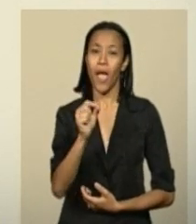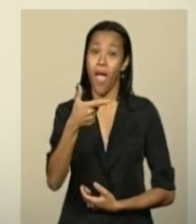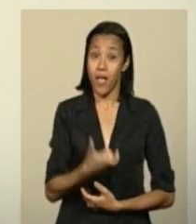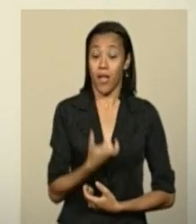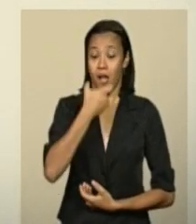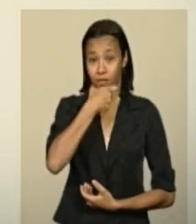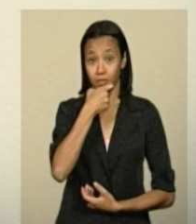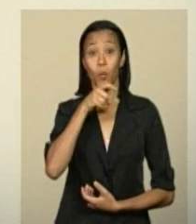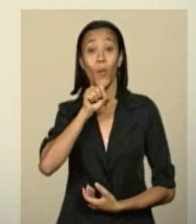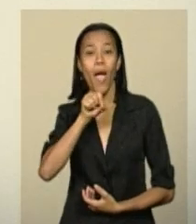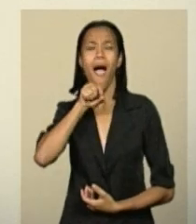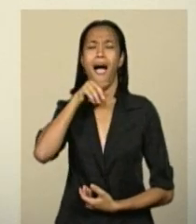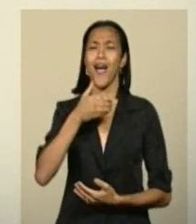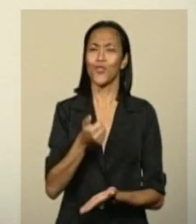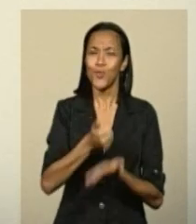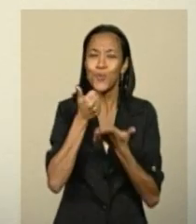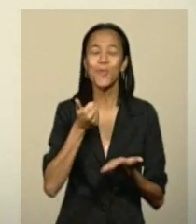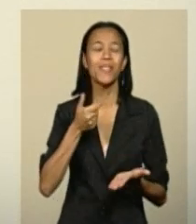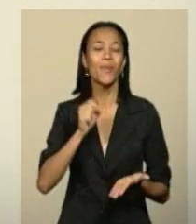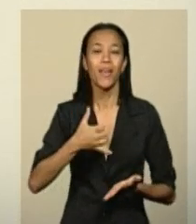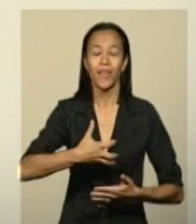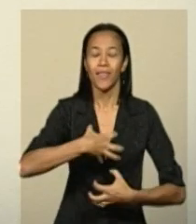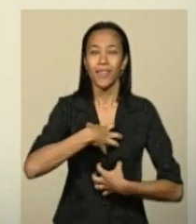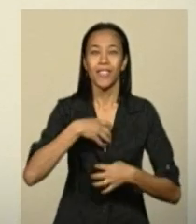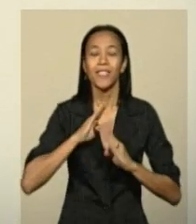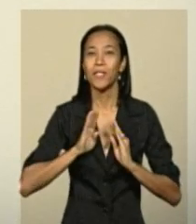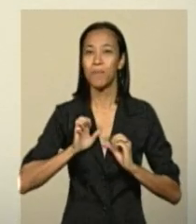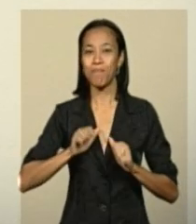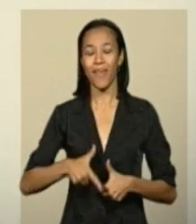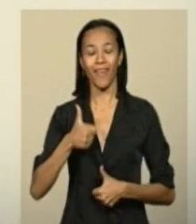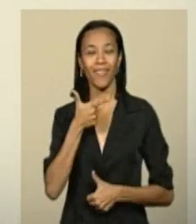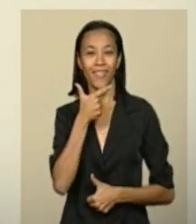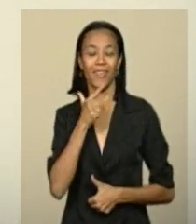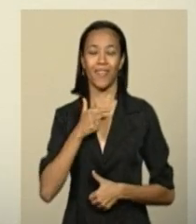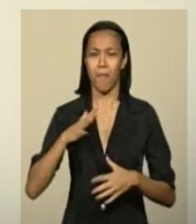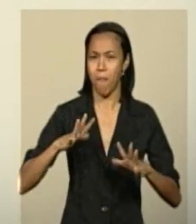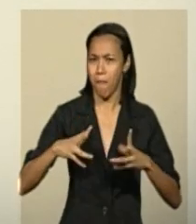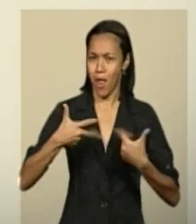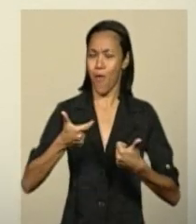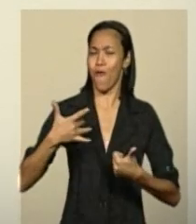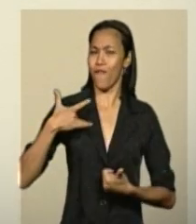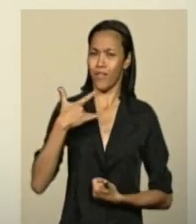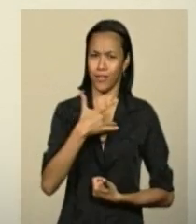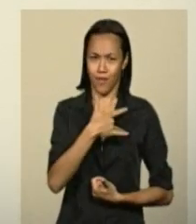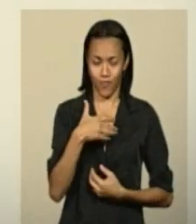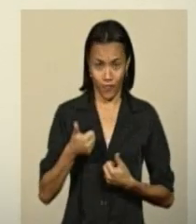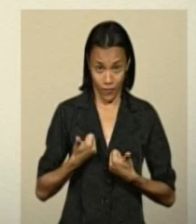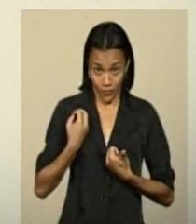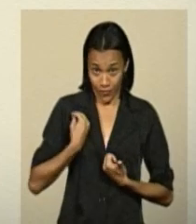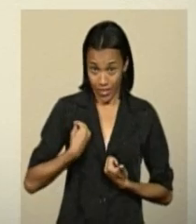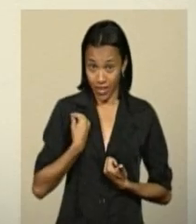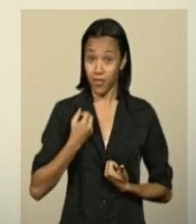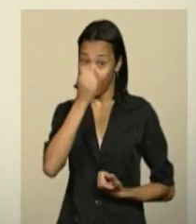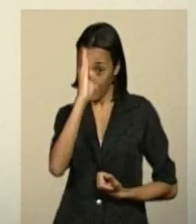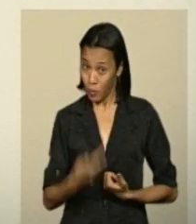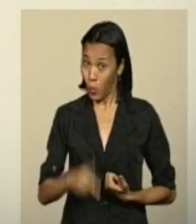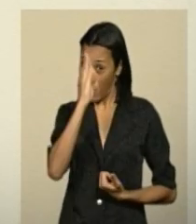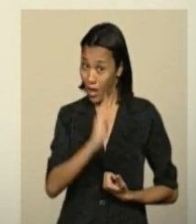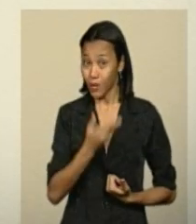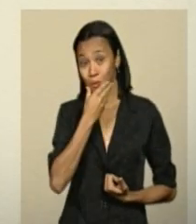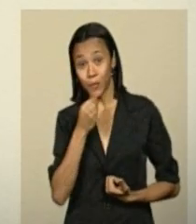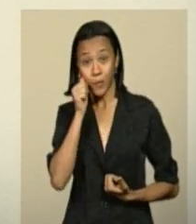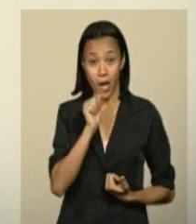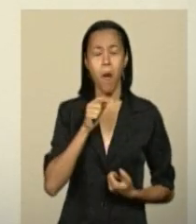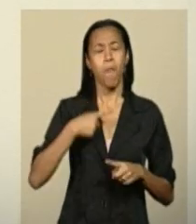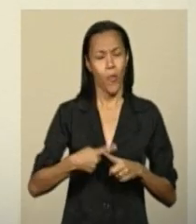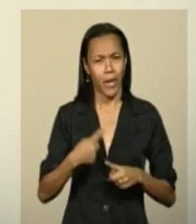dentaduras ajudam a resgatar a autoestima a dar mais qualidade de vida para esses brasileiros e brasileiras porque